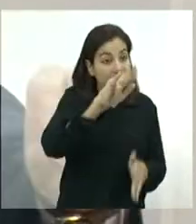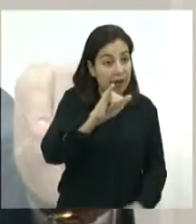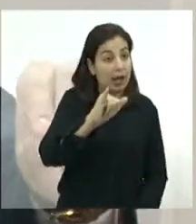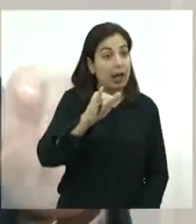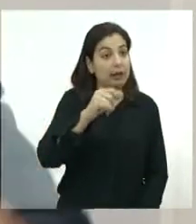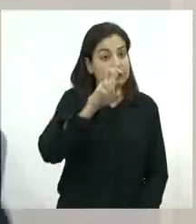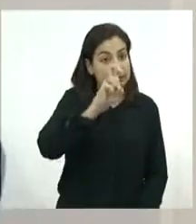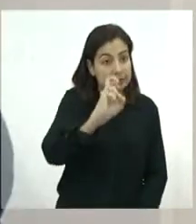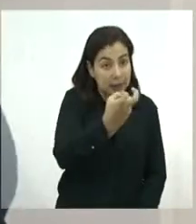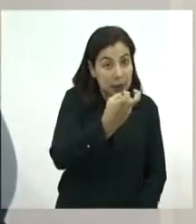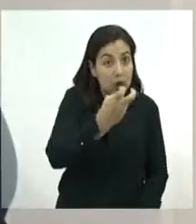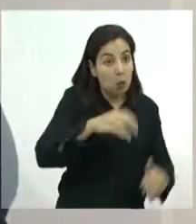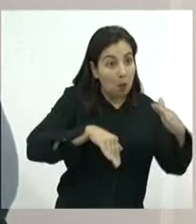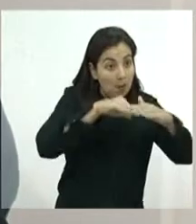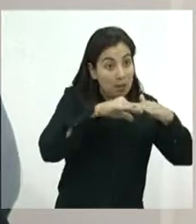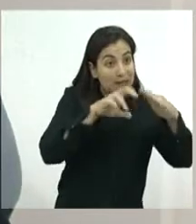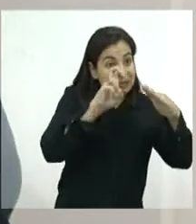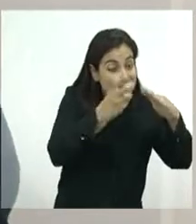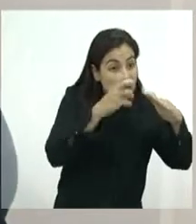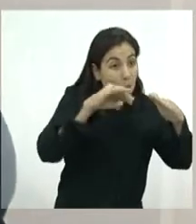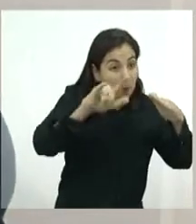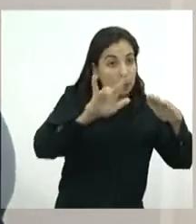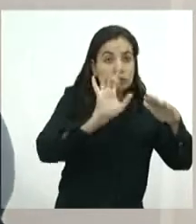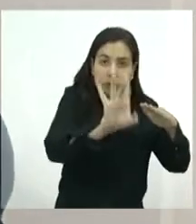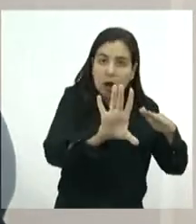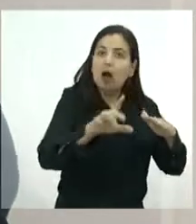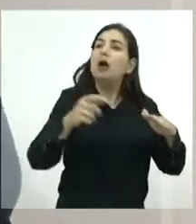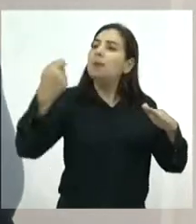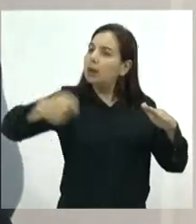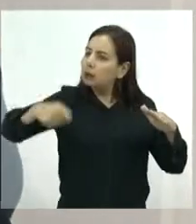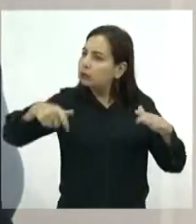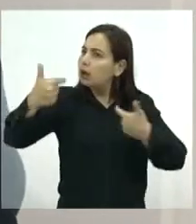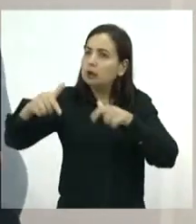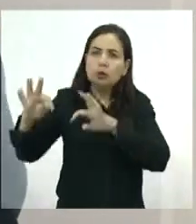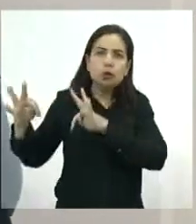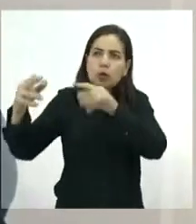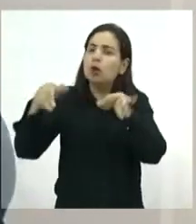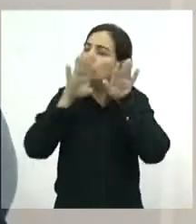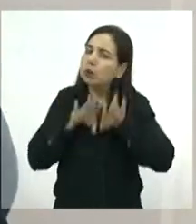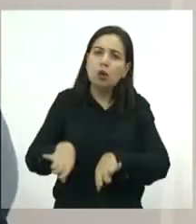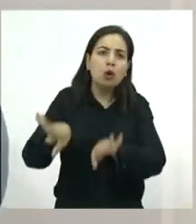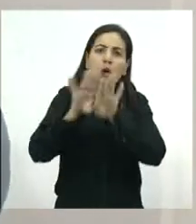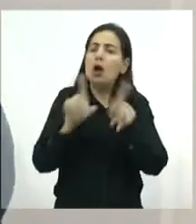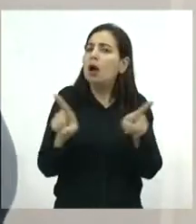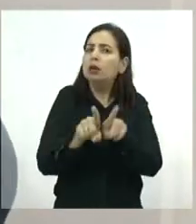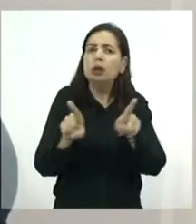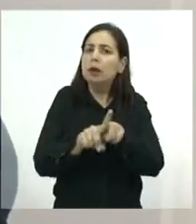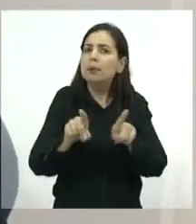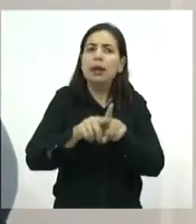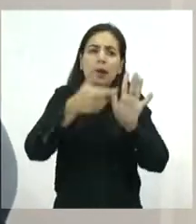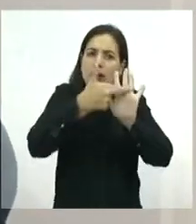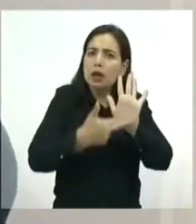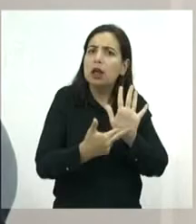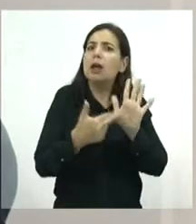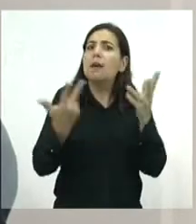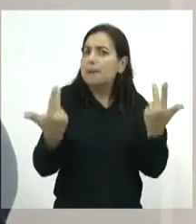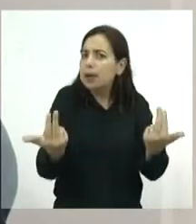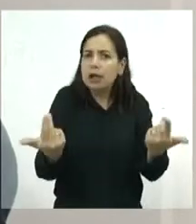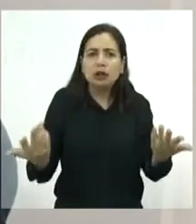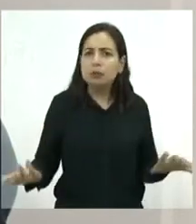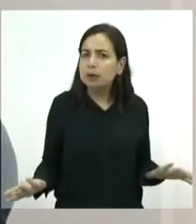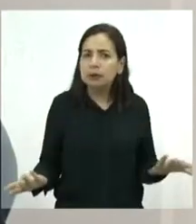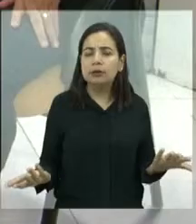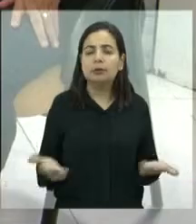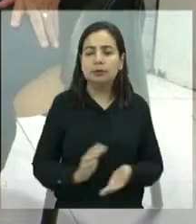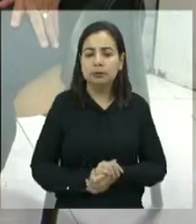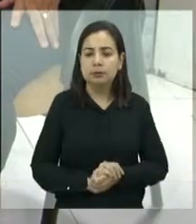com 5 mil reais, pois que os parlamentares, que o trabalhador, todo mundo seja colocado na mesma regra. Inclusive, o senhor falou